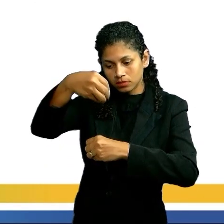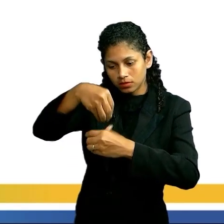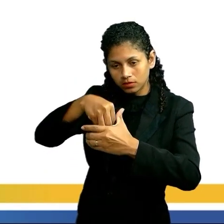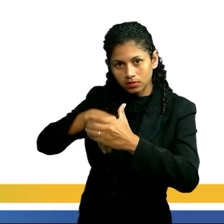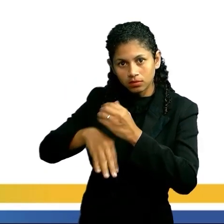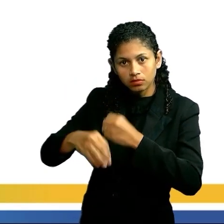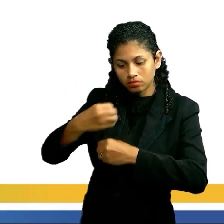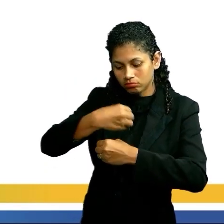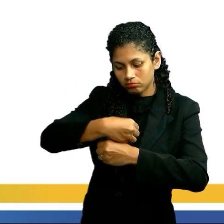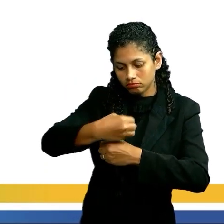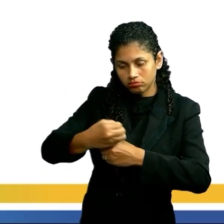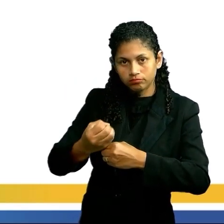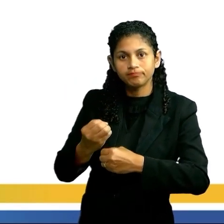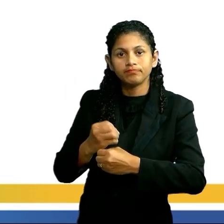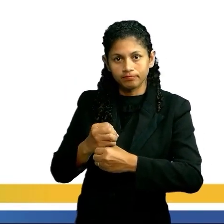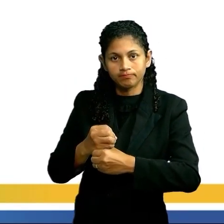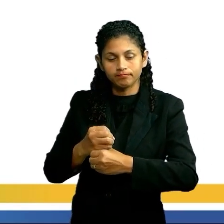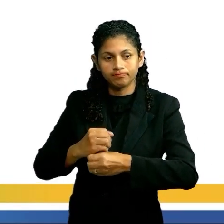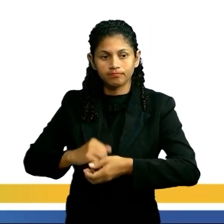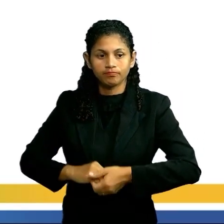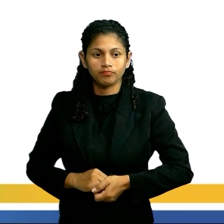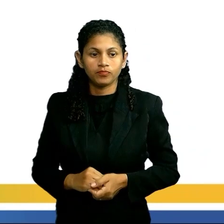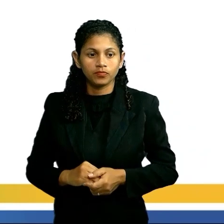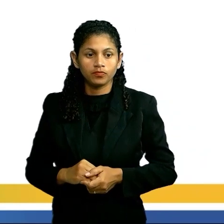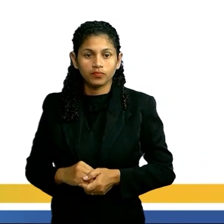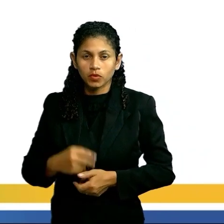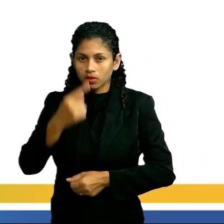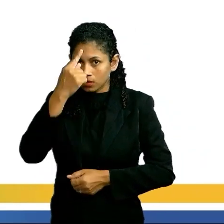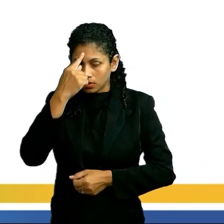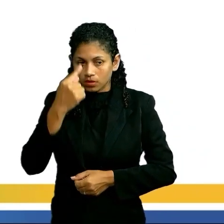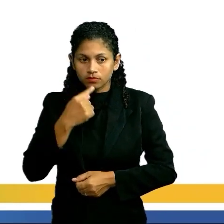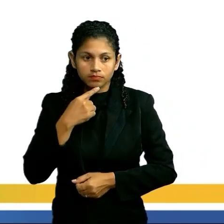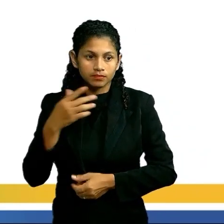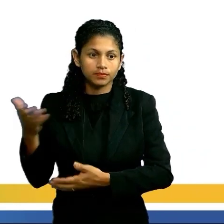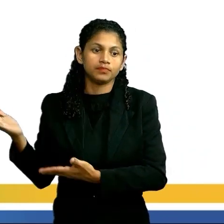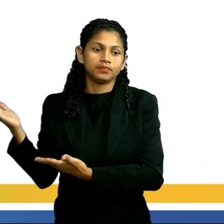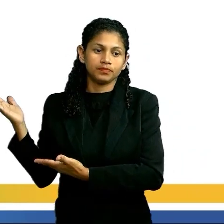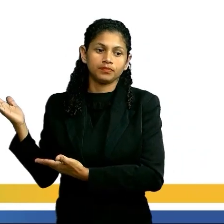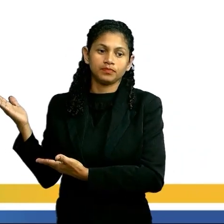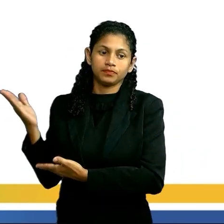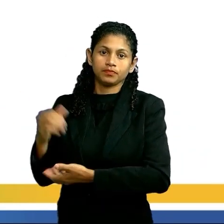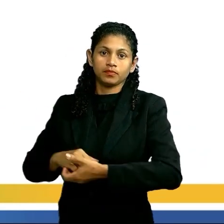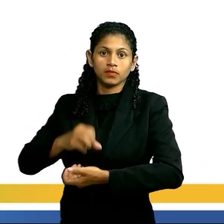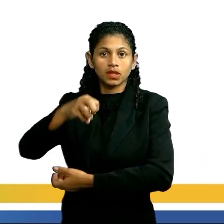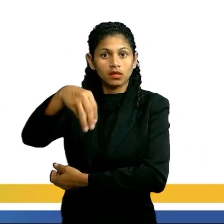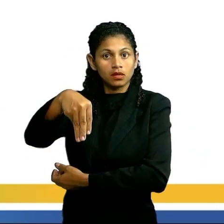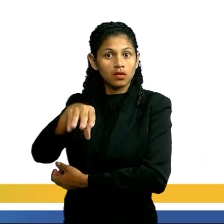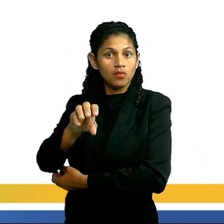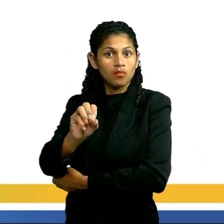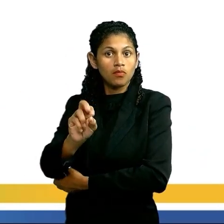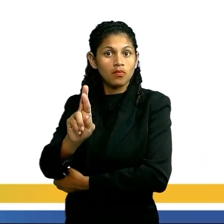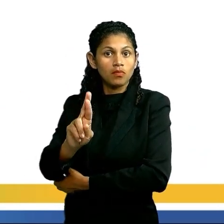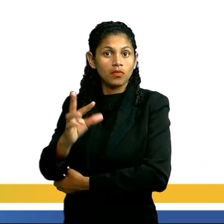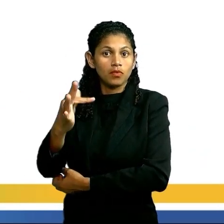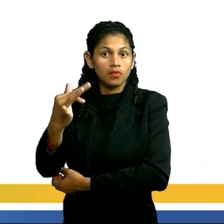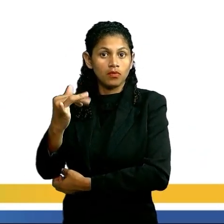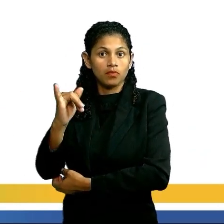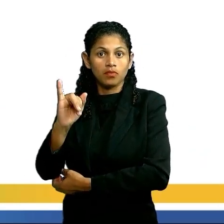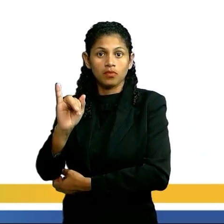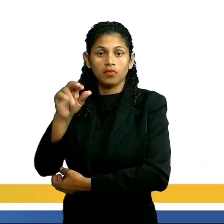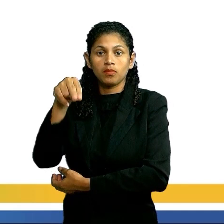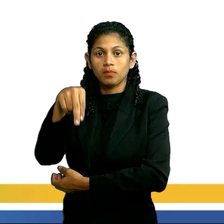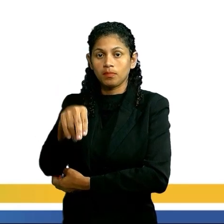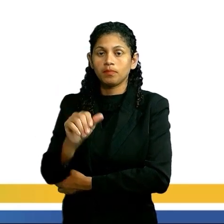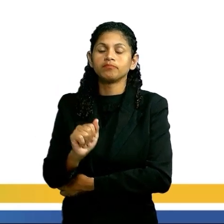ela quer. Então, eu coloquei aí nesse próximo slide a molécula. O que nós devemos fazer assim que nós vemos